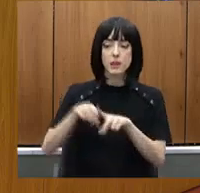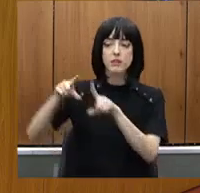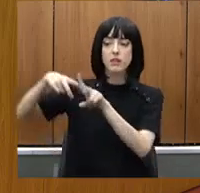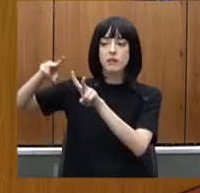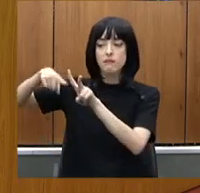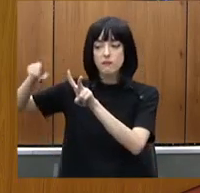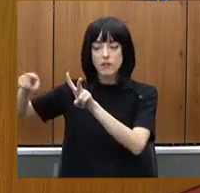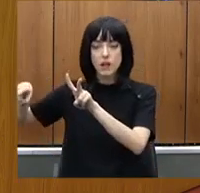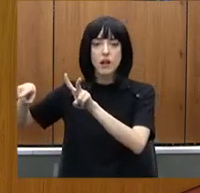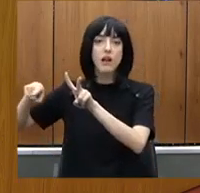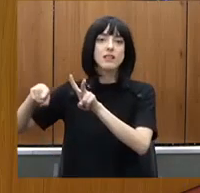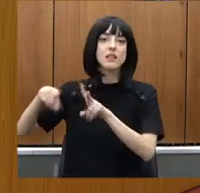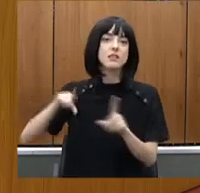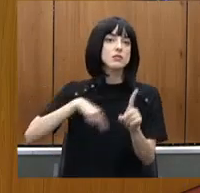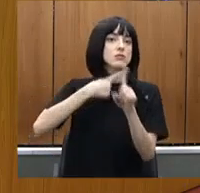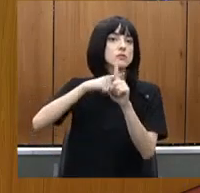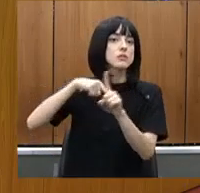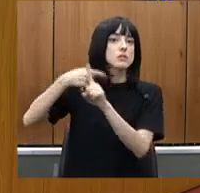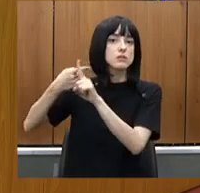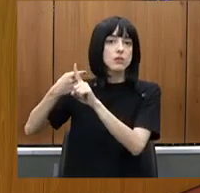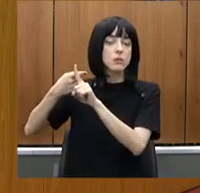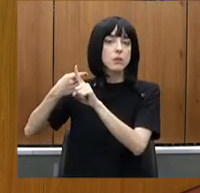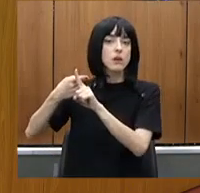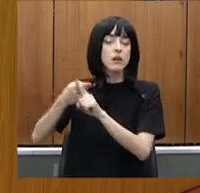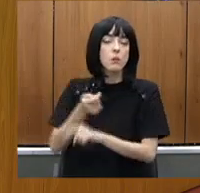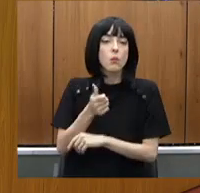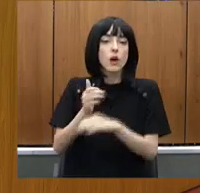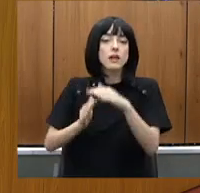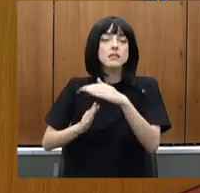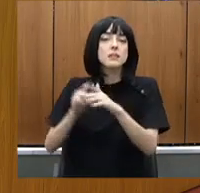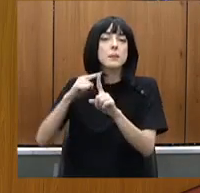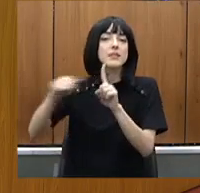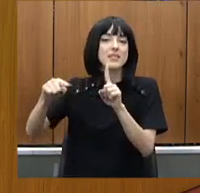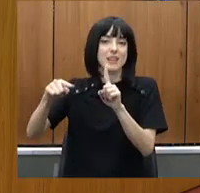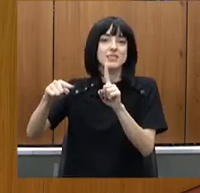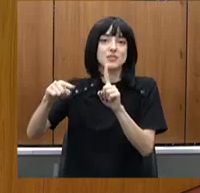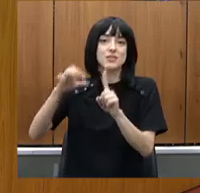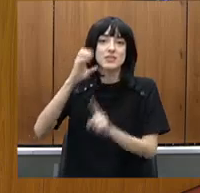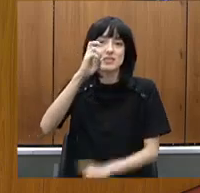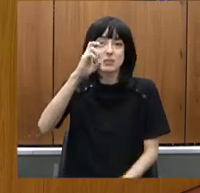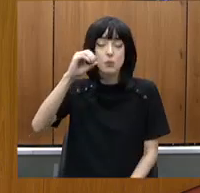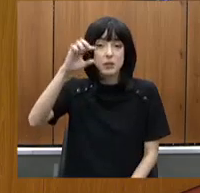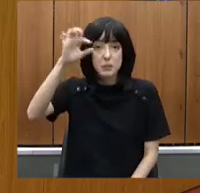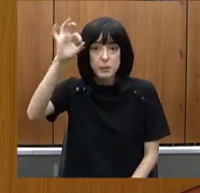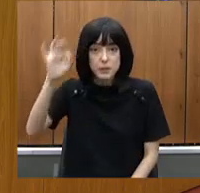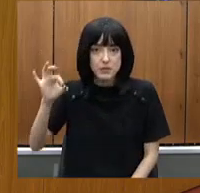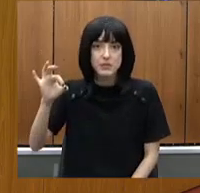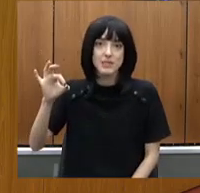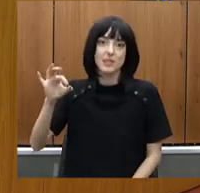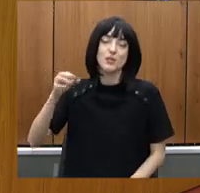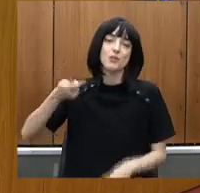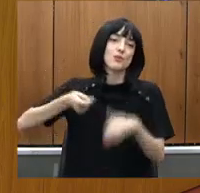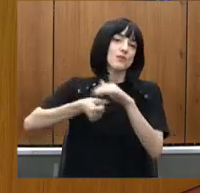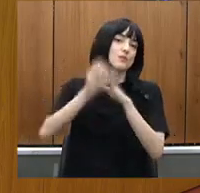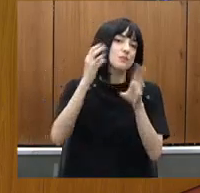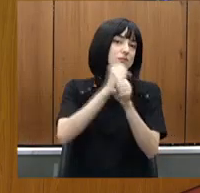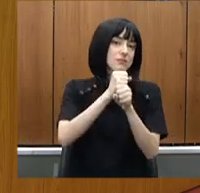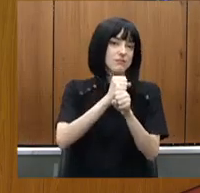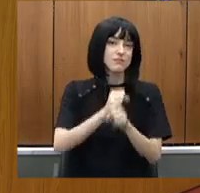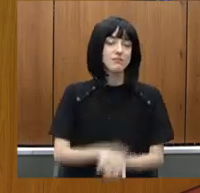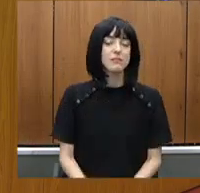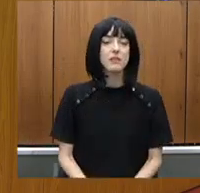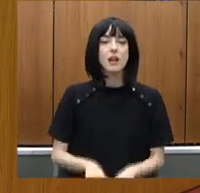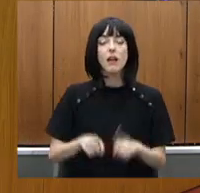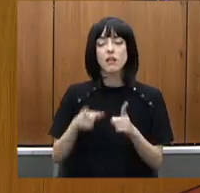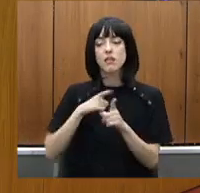somando dessa forma ainda quase a metade é quase 50%. mas aí a gente fazer discriminadamente só consegue identificar certinho de onde que veio mas eu quero